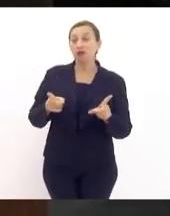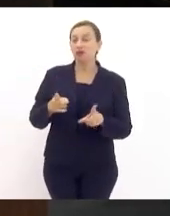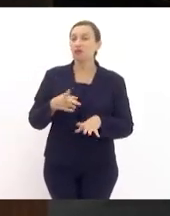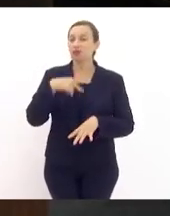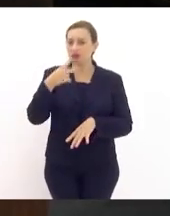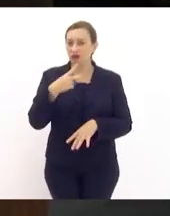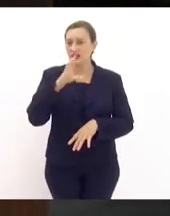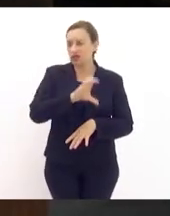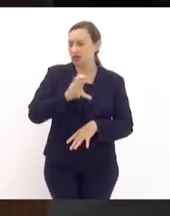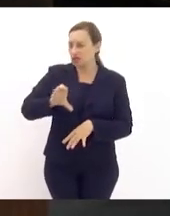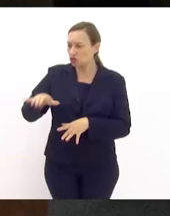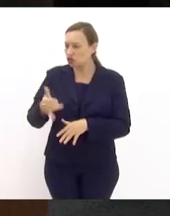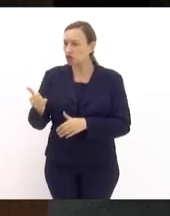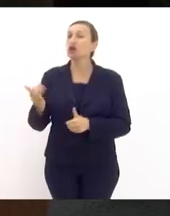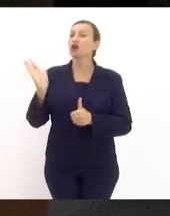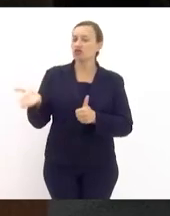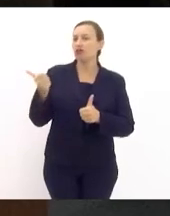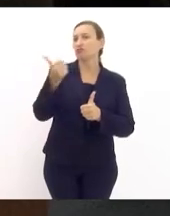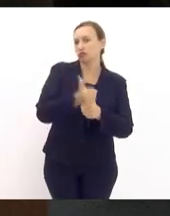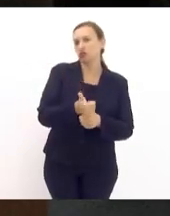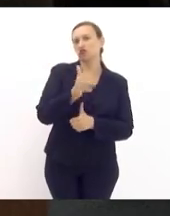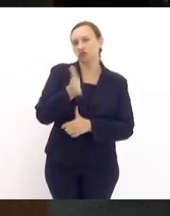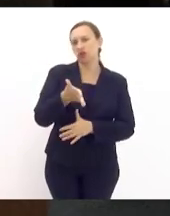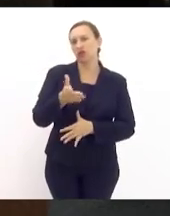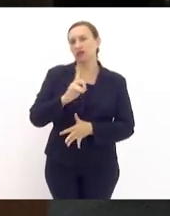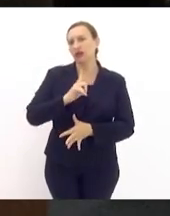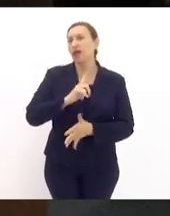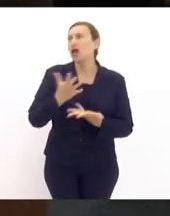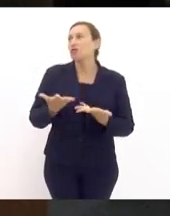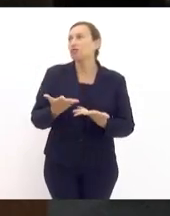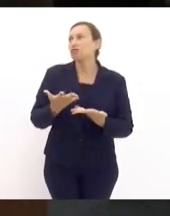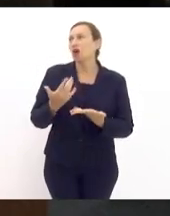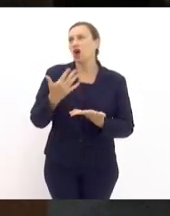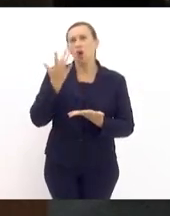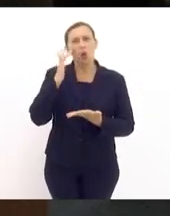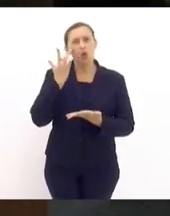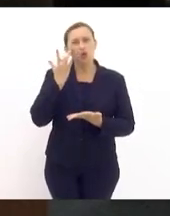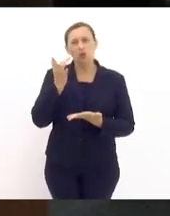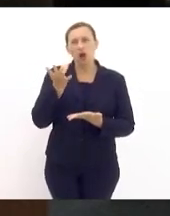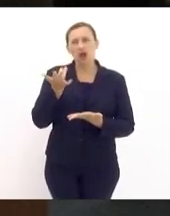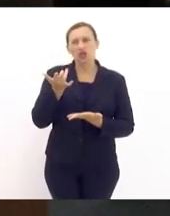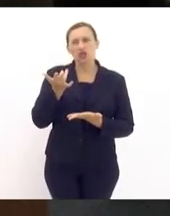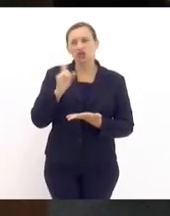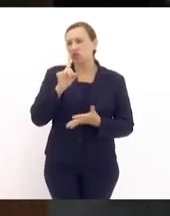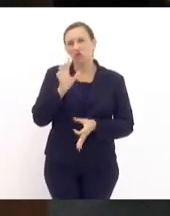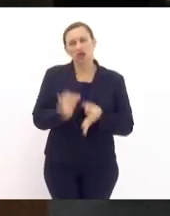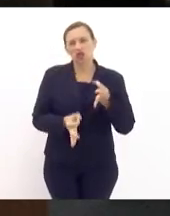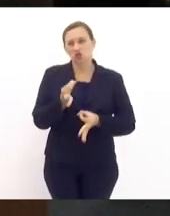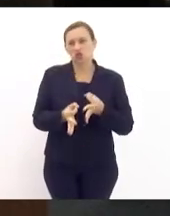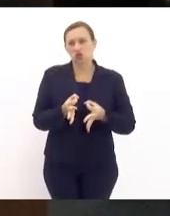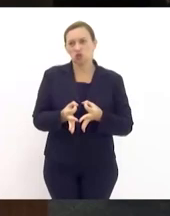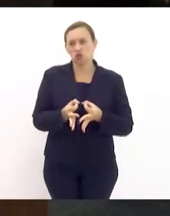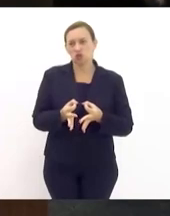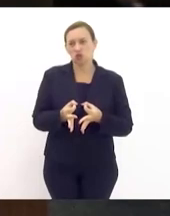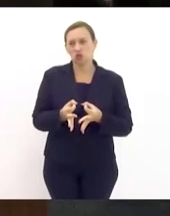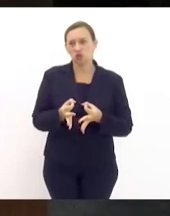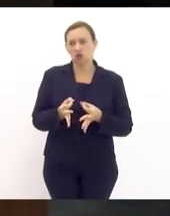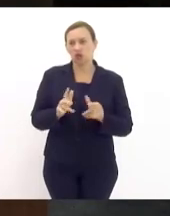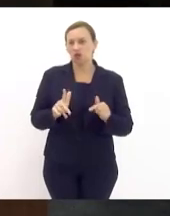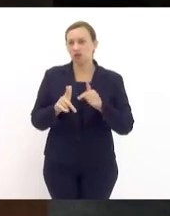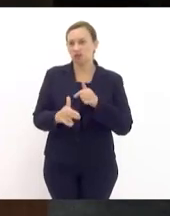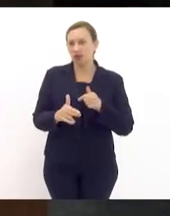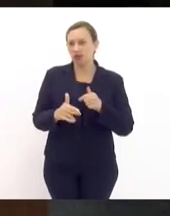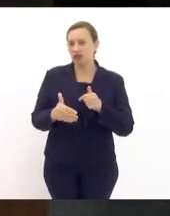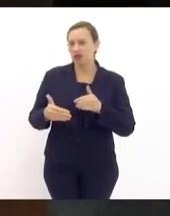já tem substitutivo, não me parece justo que a gente obstacule a tramitação desse